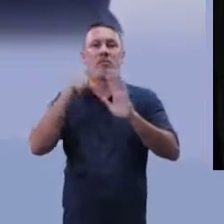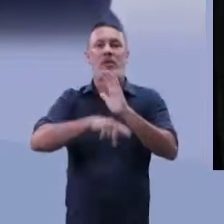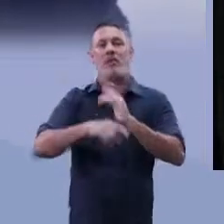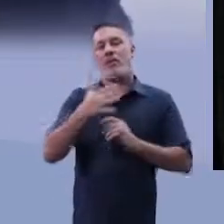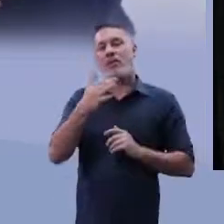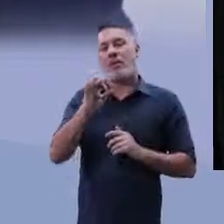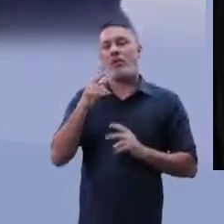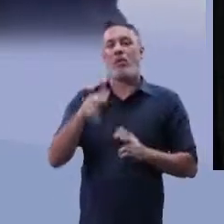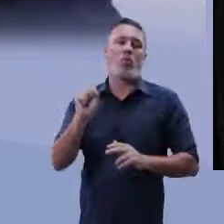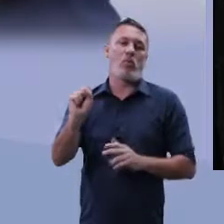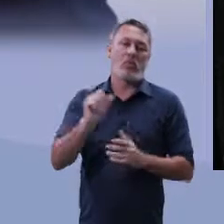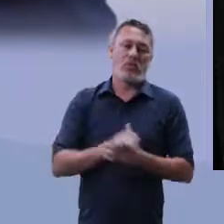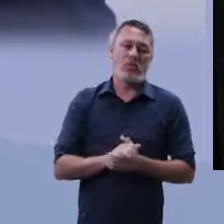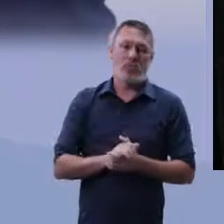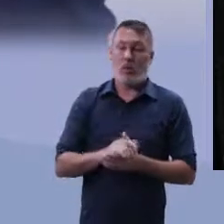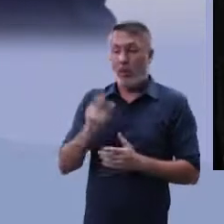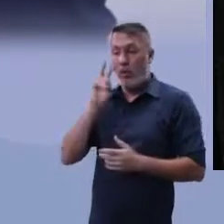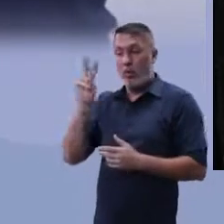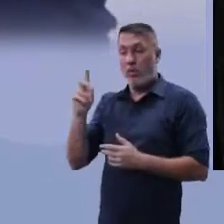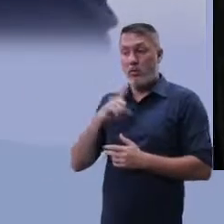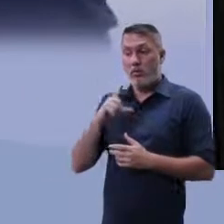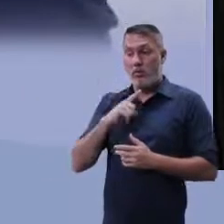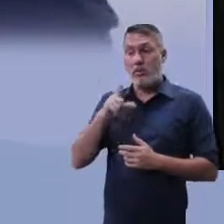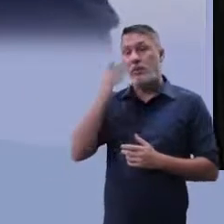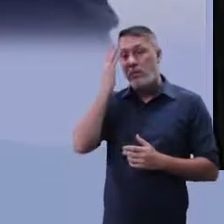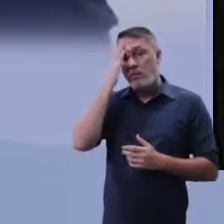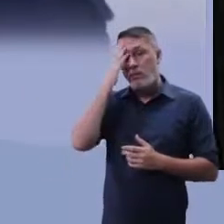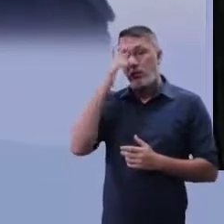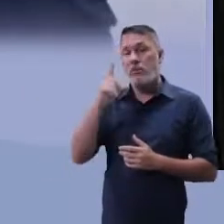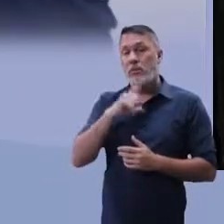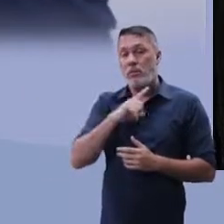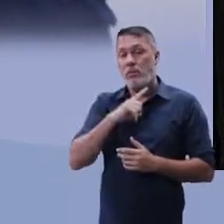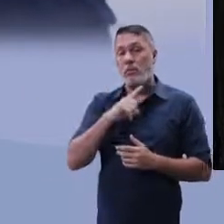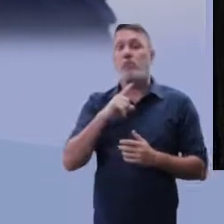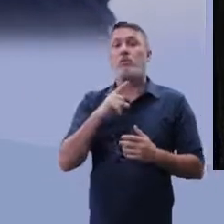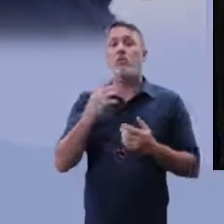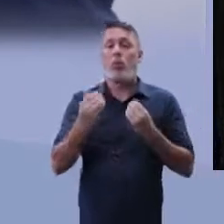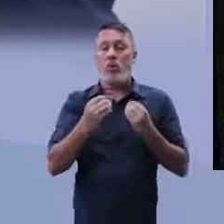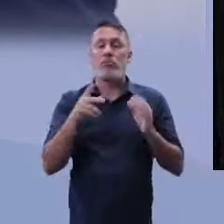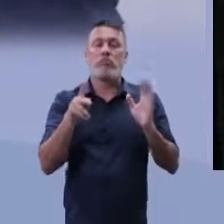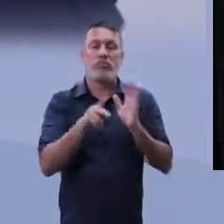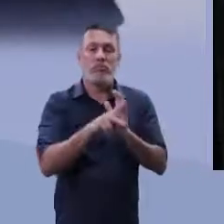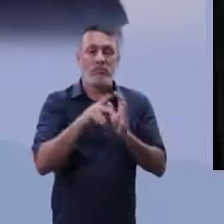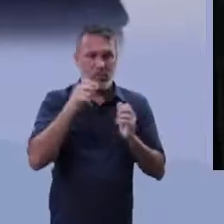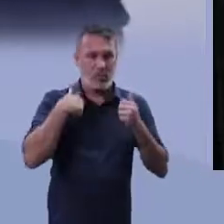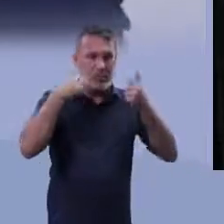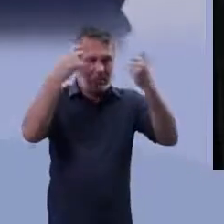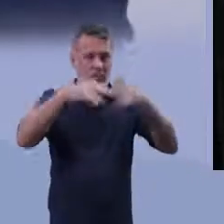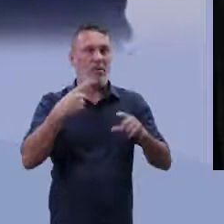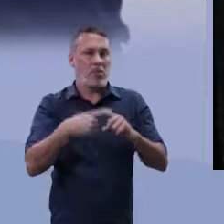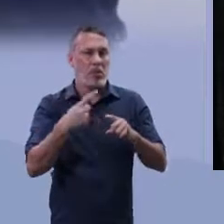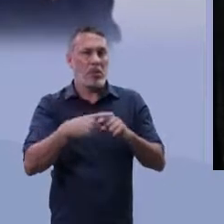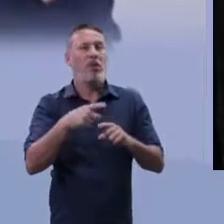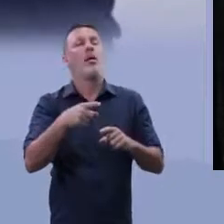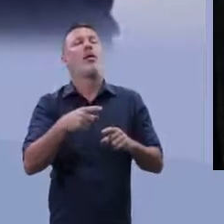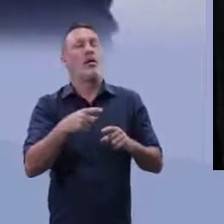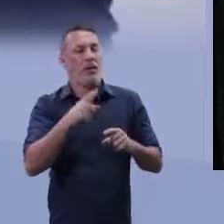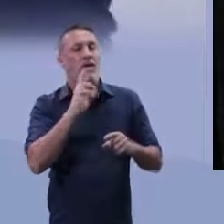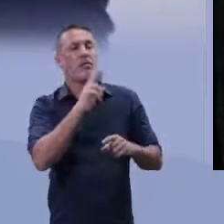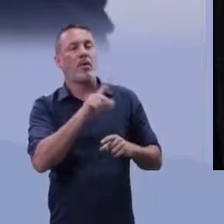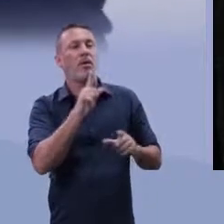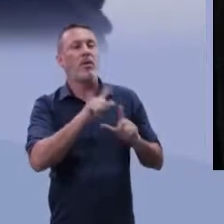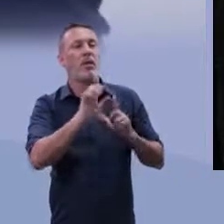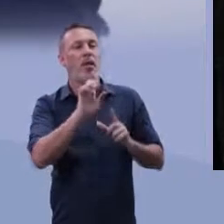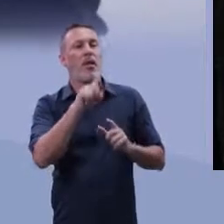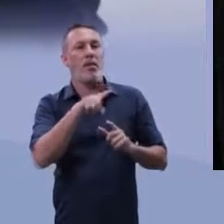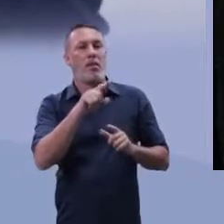elevando x maior que 10 a menos 8. Observe aí que quando se multiplica por menos 1, o sinal da equação se inverte. Eu expliquei aqui por